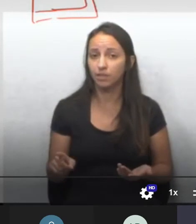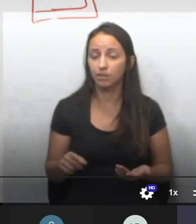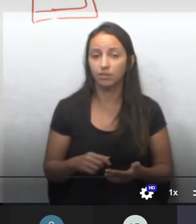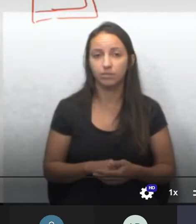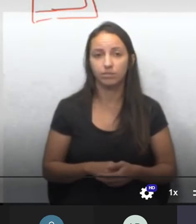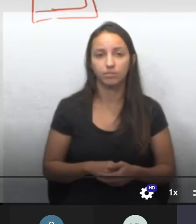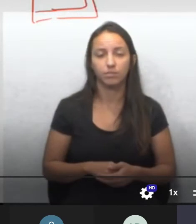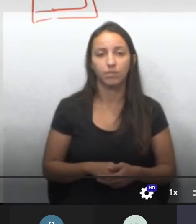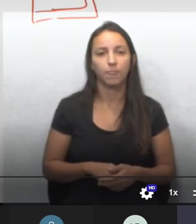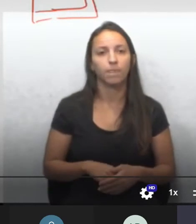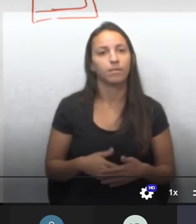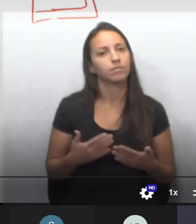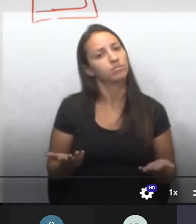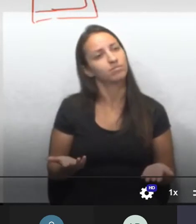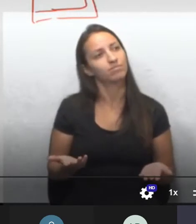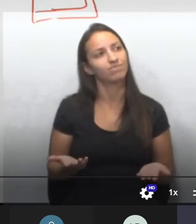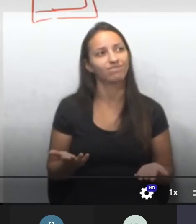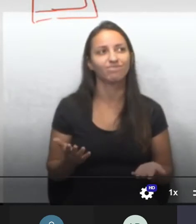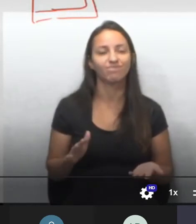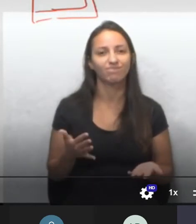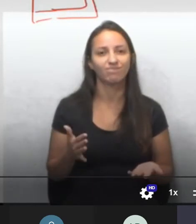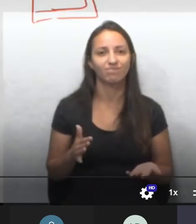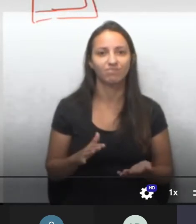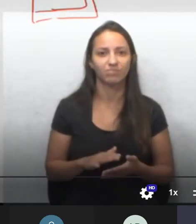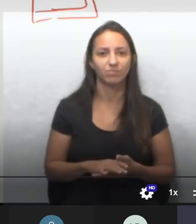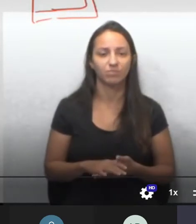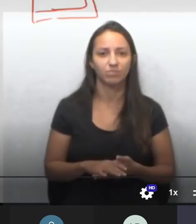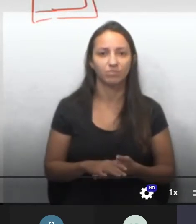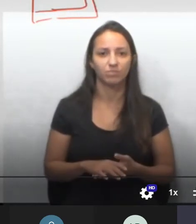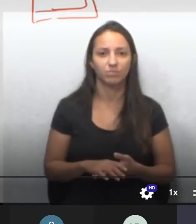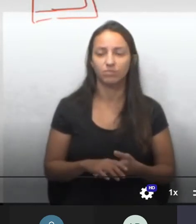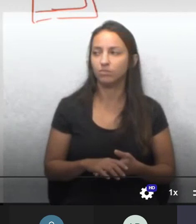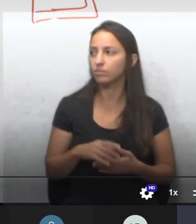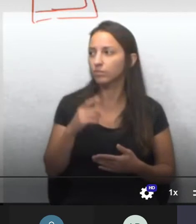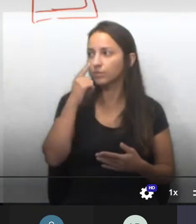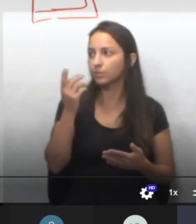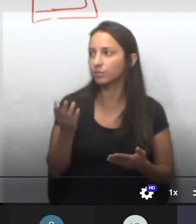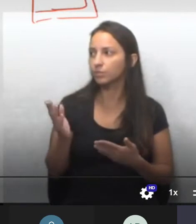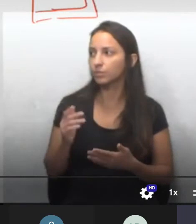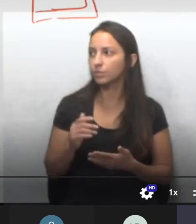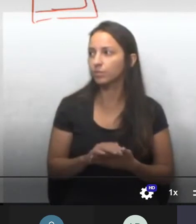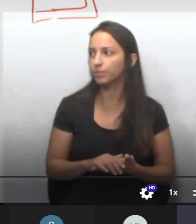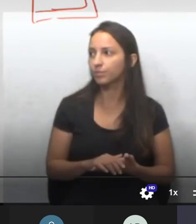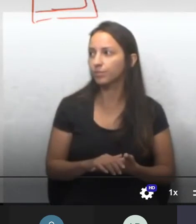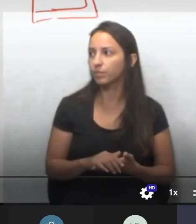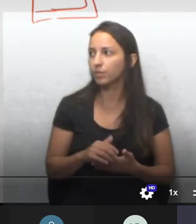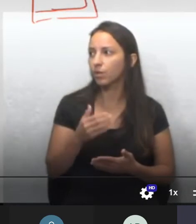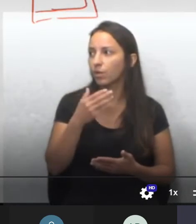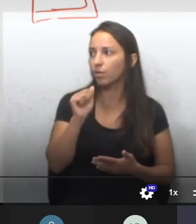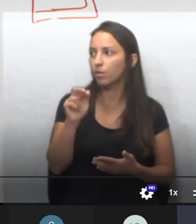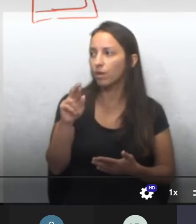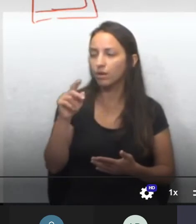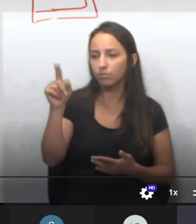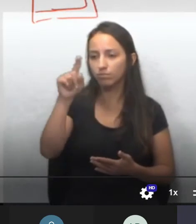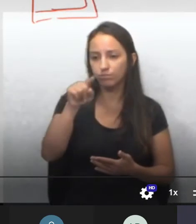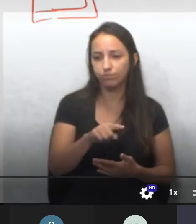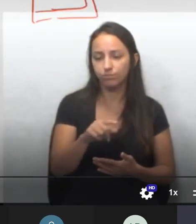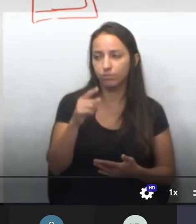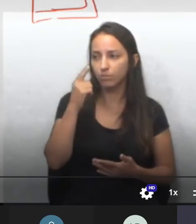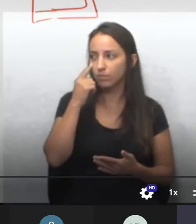que não fica algo assim no canto? O ar faz isso aqui e